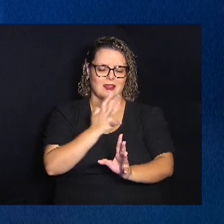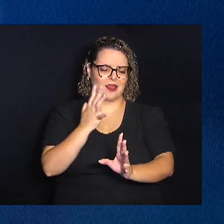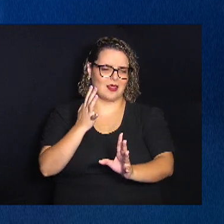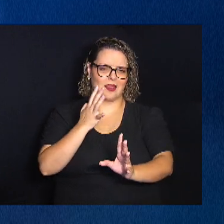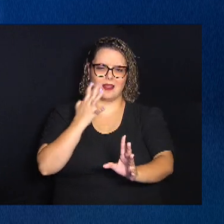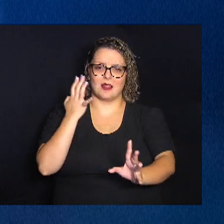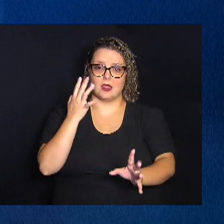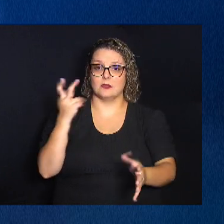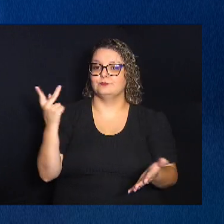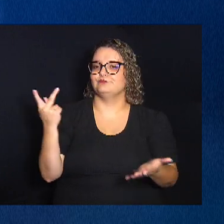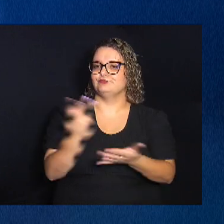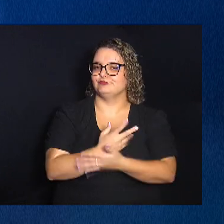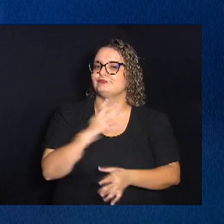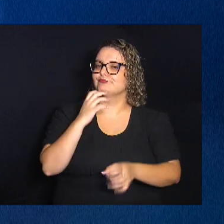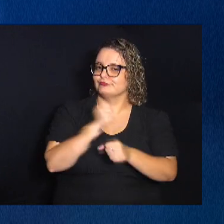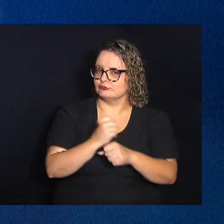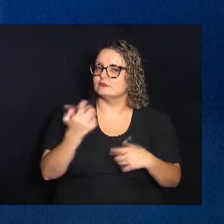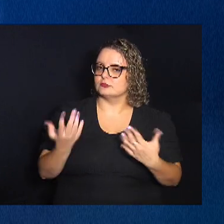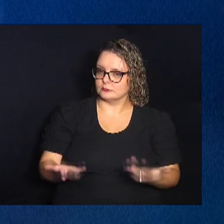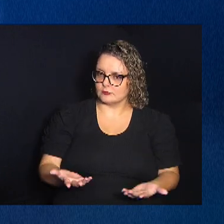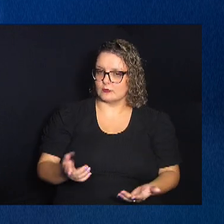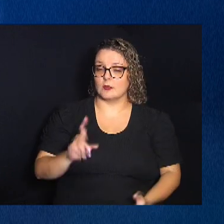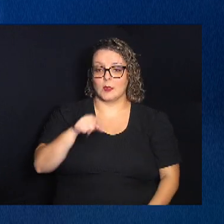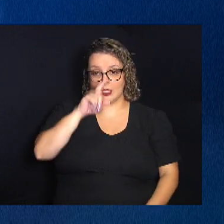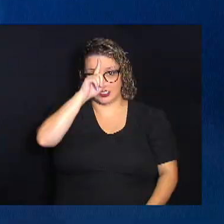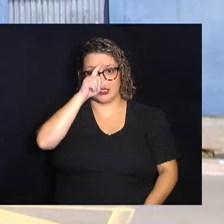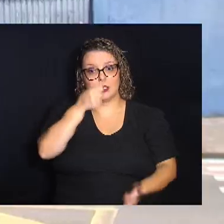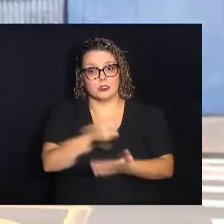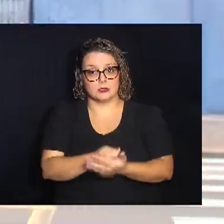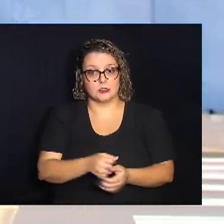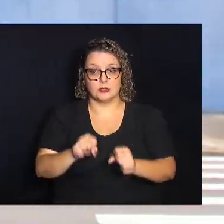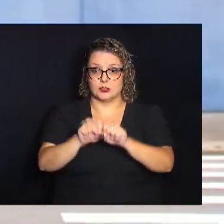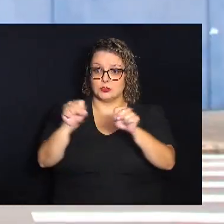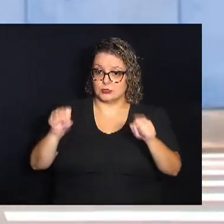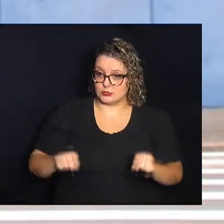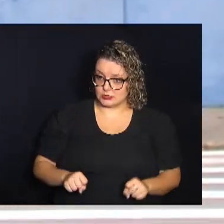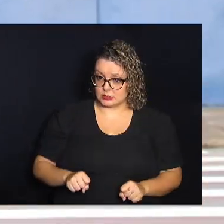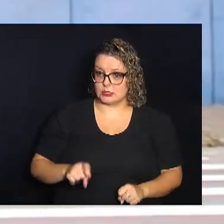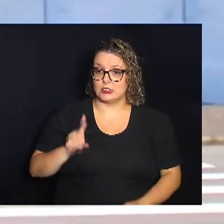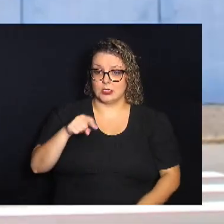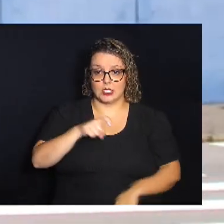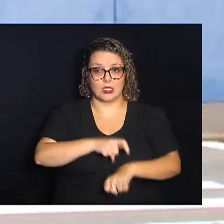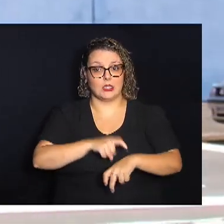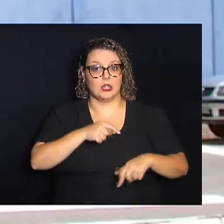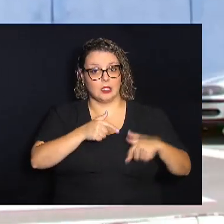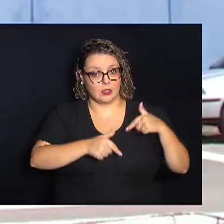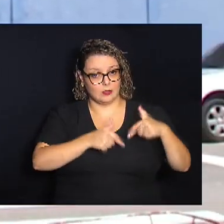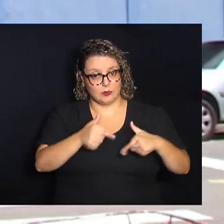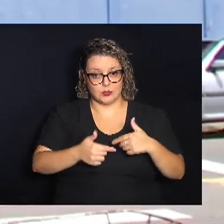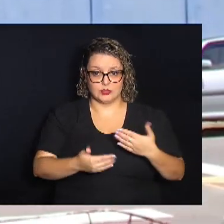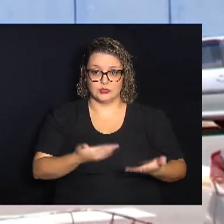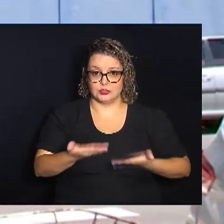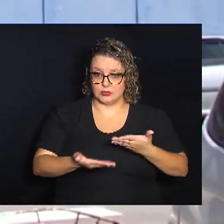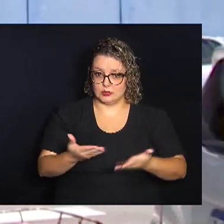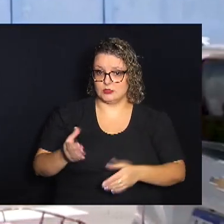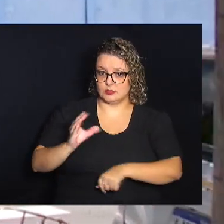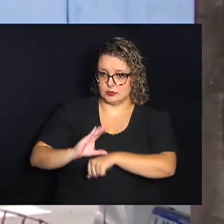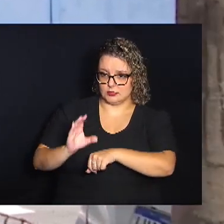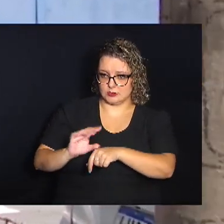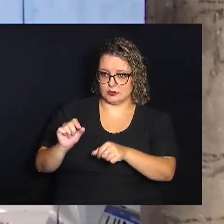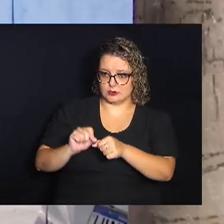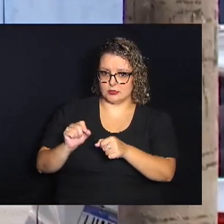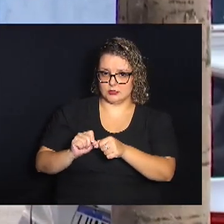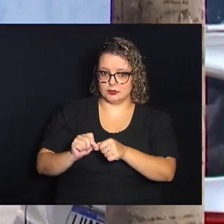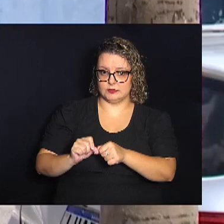na pontuação, a qual é determinada pelo sistema que considera tempo de serviço, cursos realizados e nível